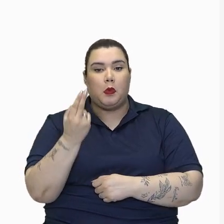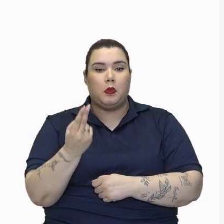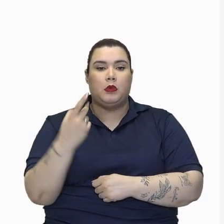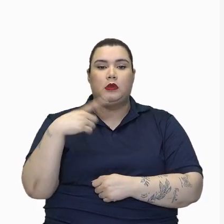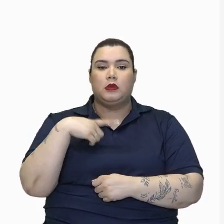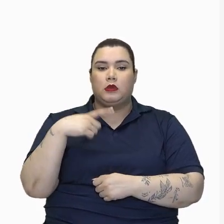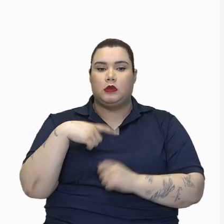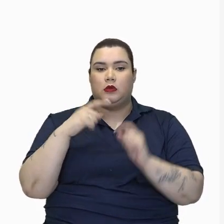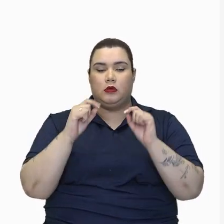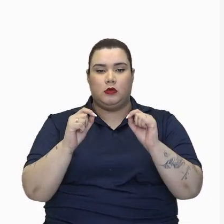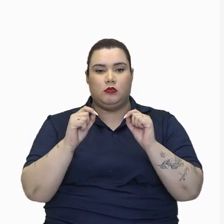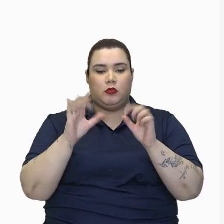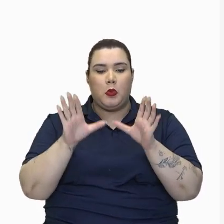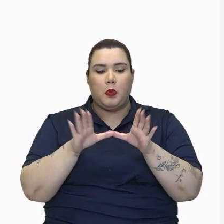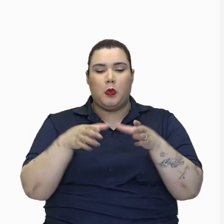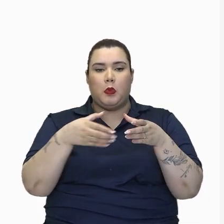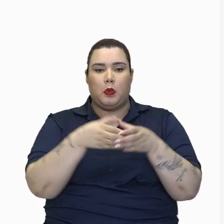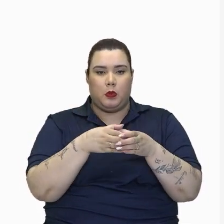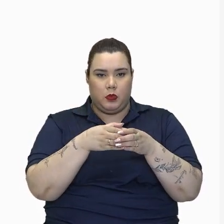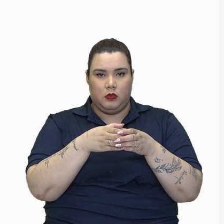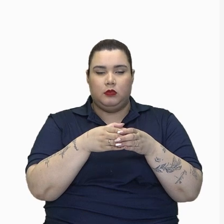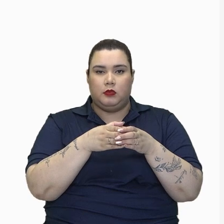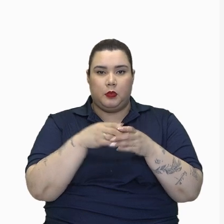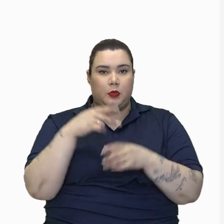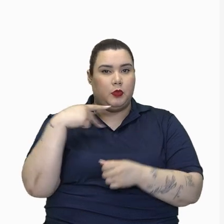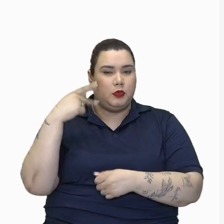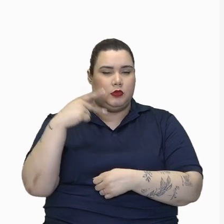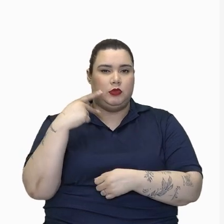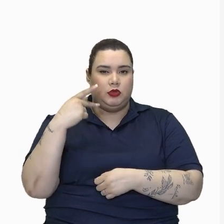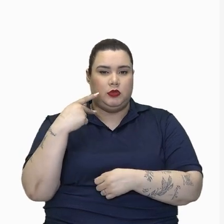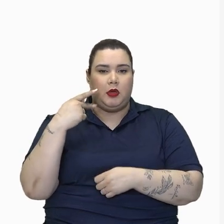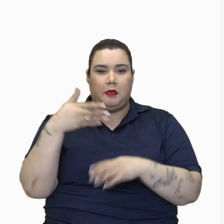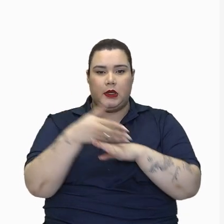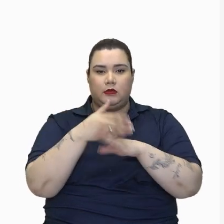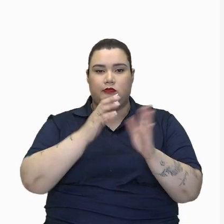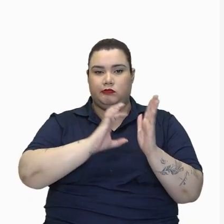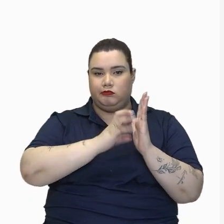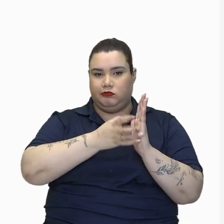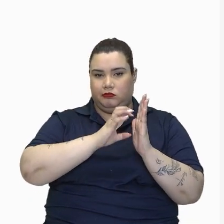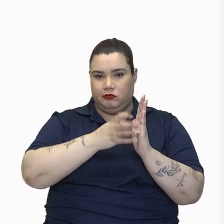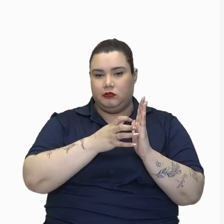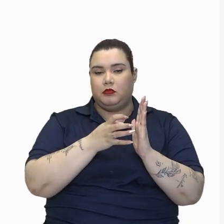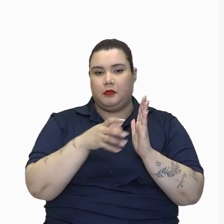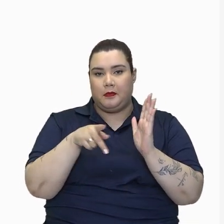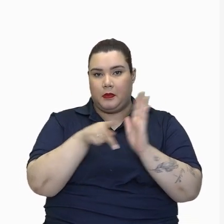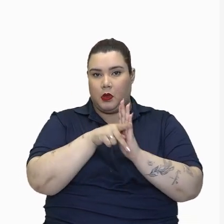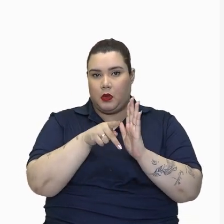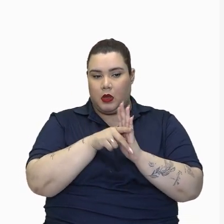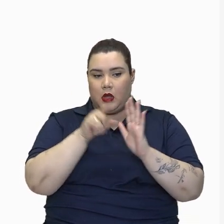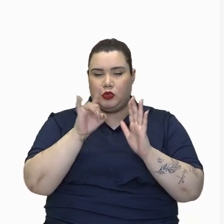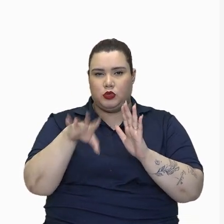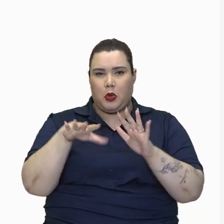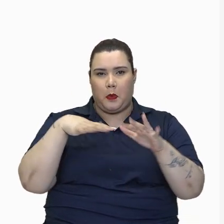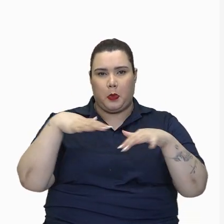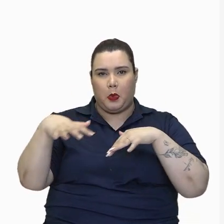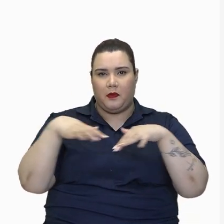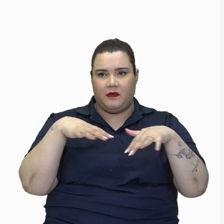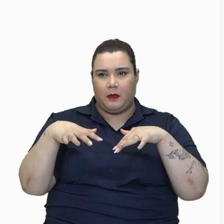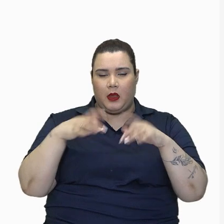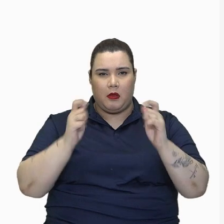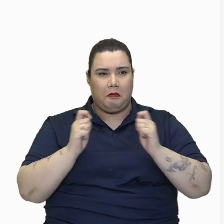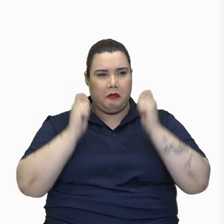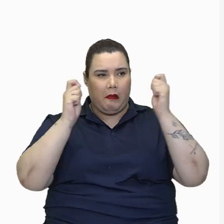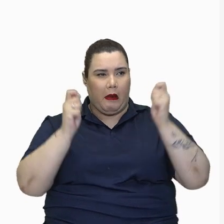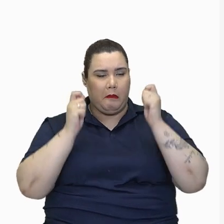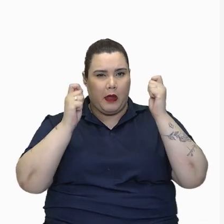numa agremiação política. Então, a participação política não é somente aquele movimento de